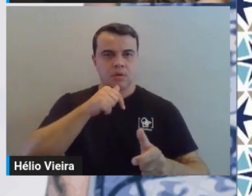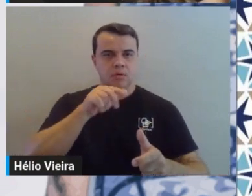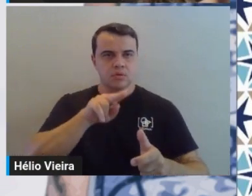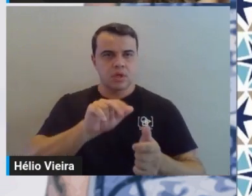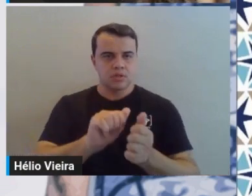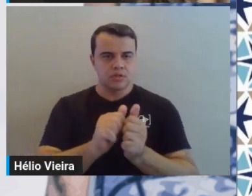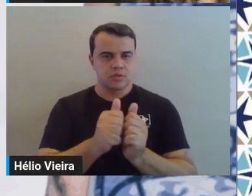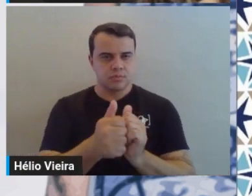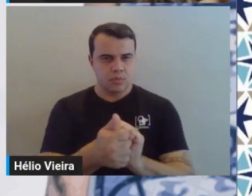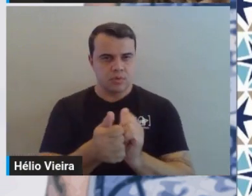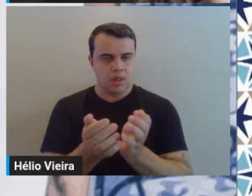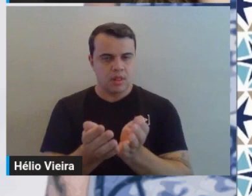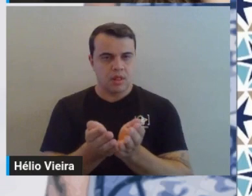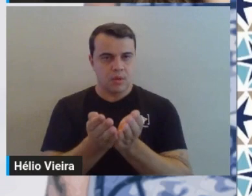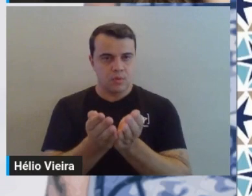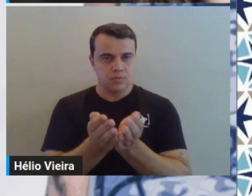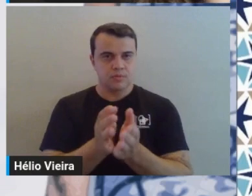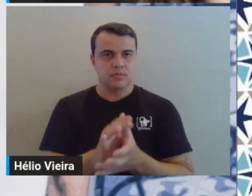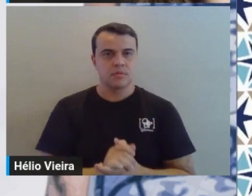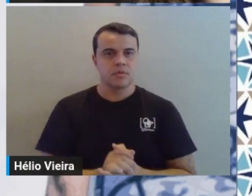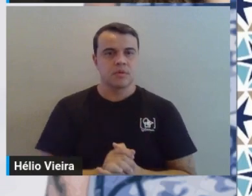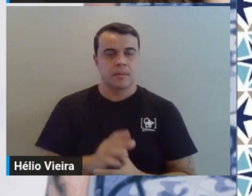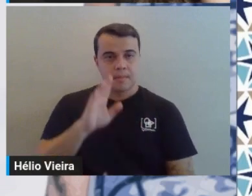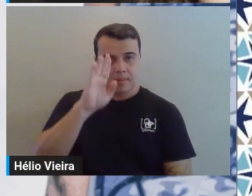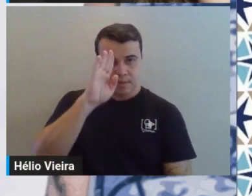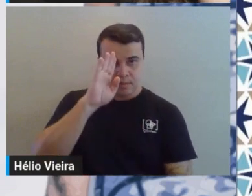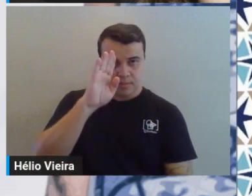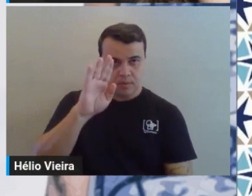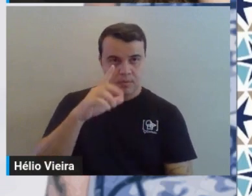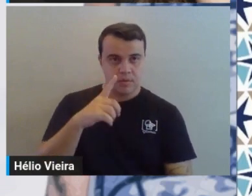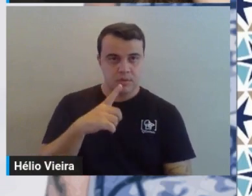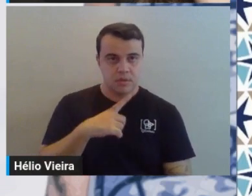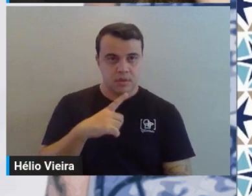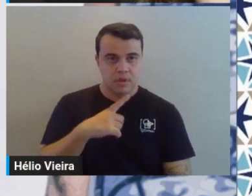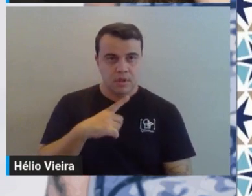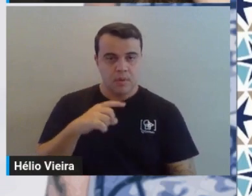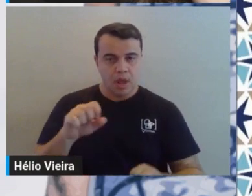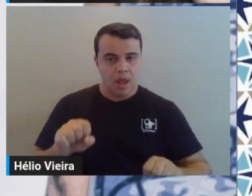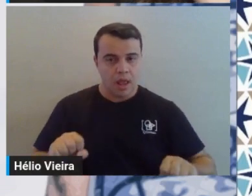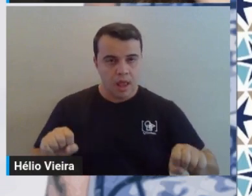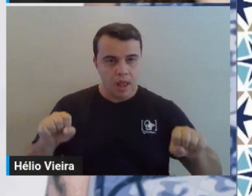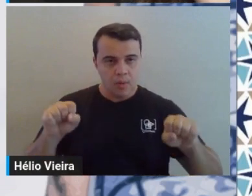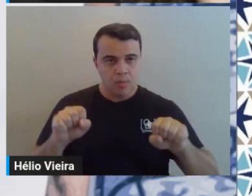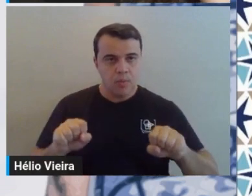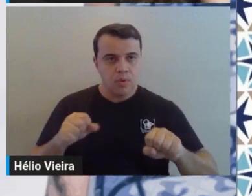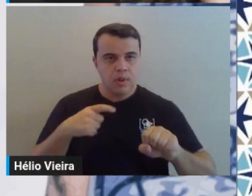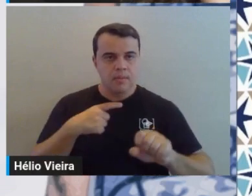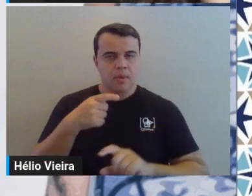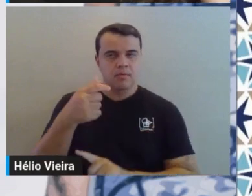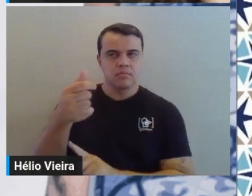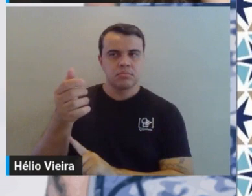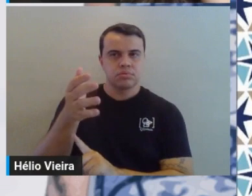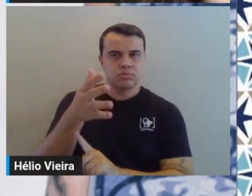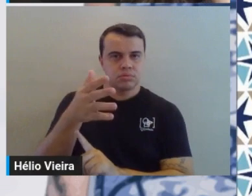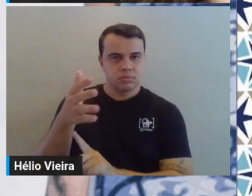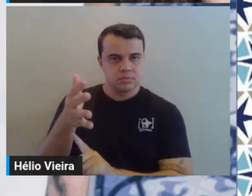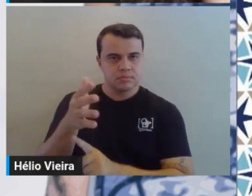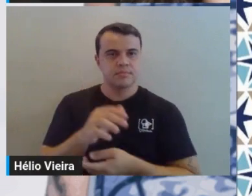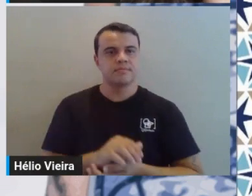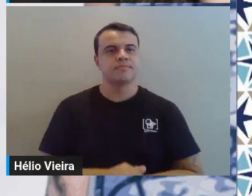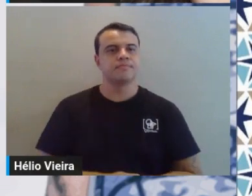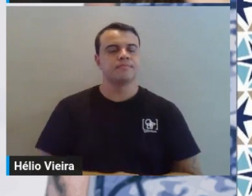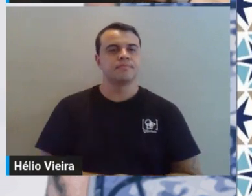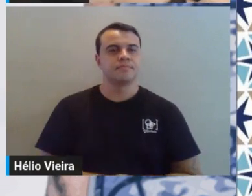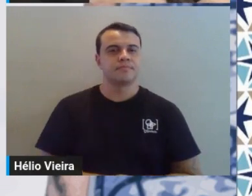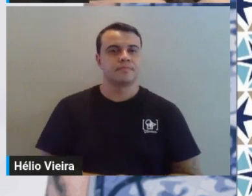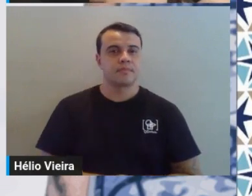esportes náuticos, principalmente a questão do remo e da vela, né?